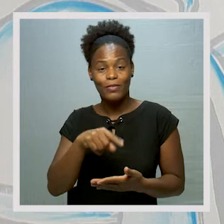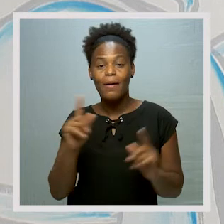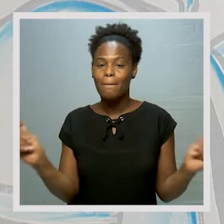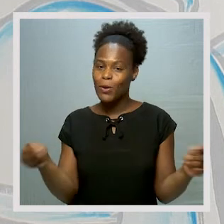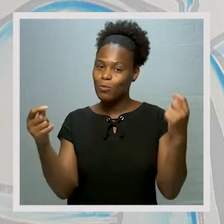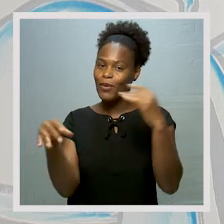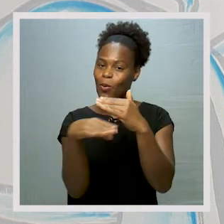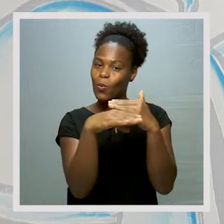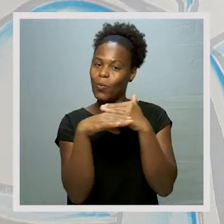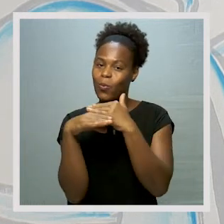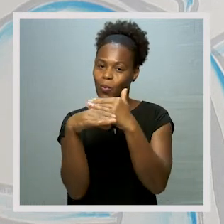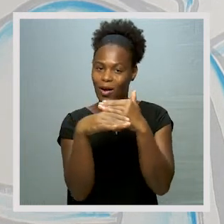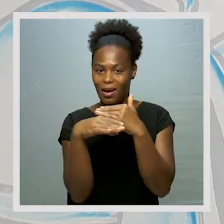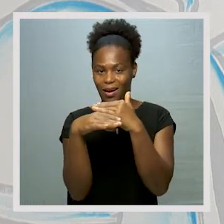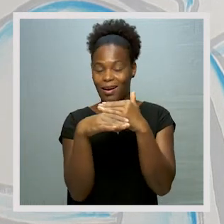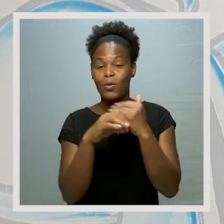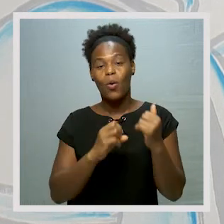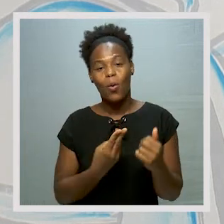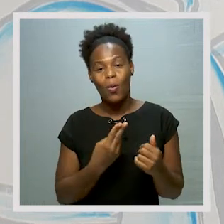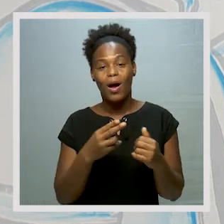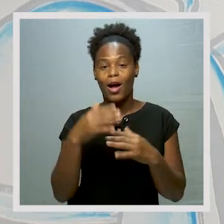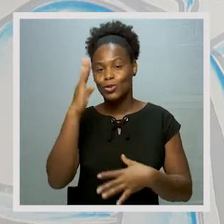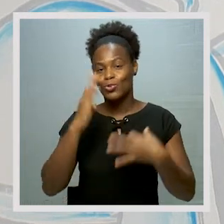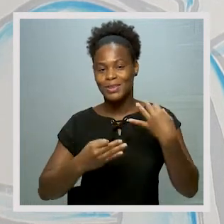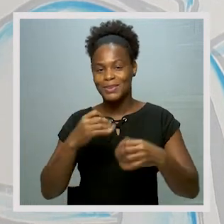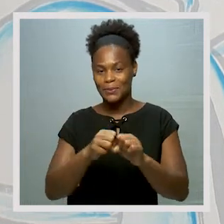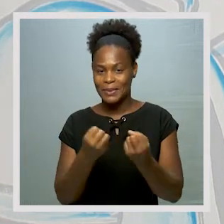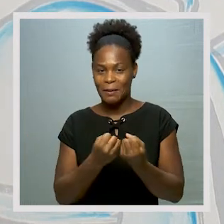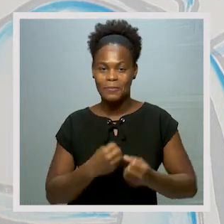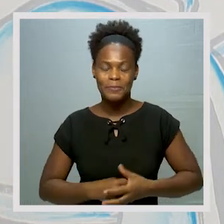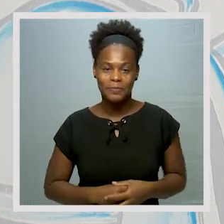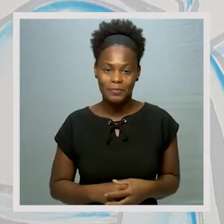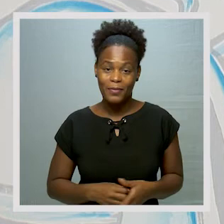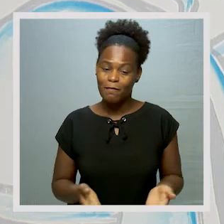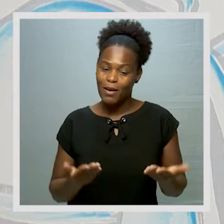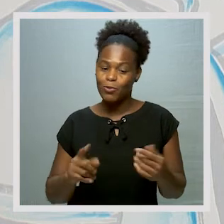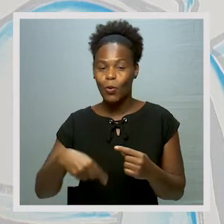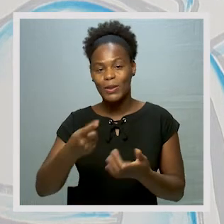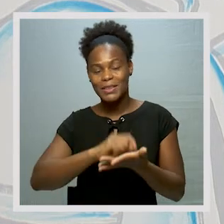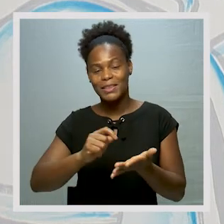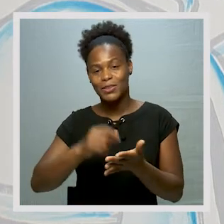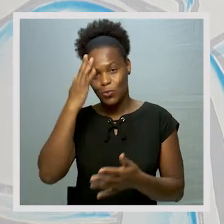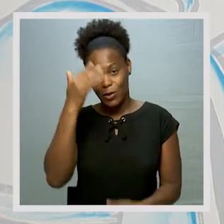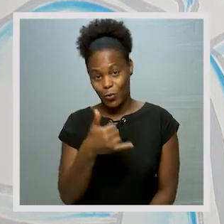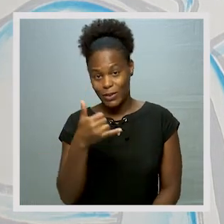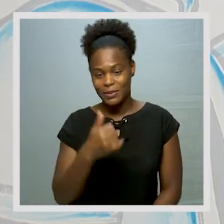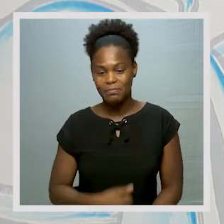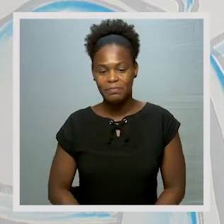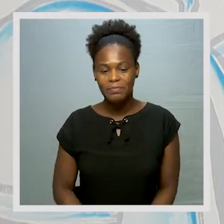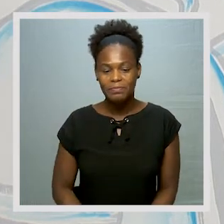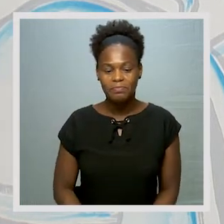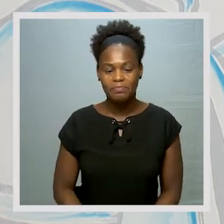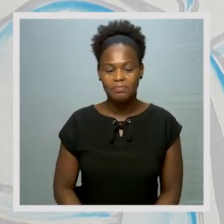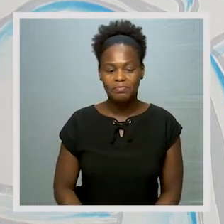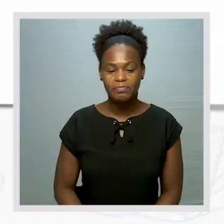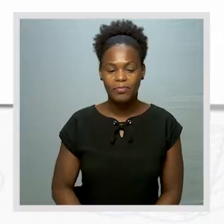é promover a equidade, ou seja, a justiça social. Vamos ao exercício 2.